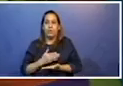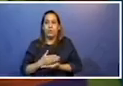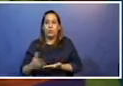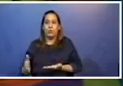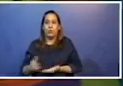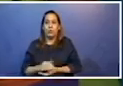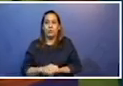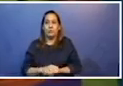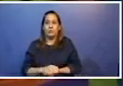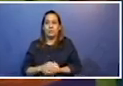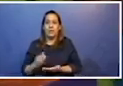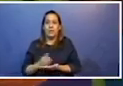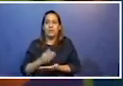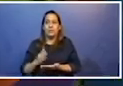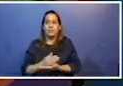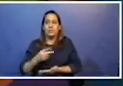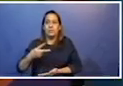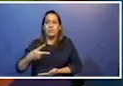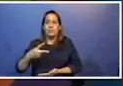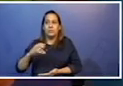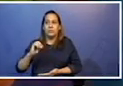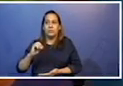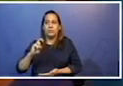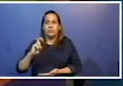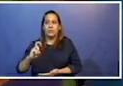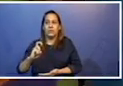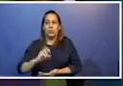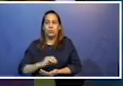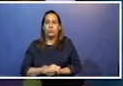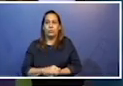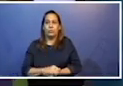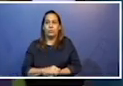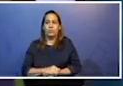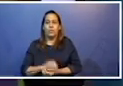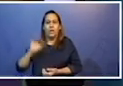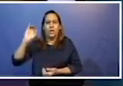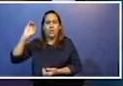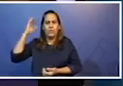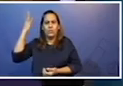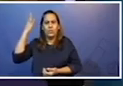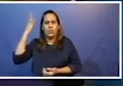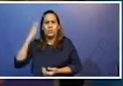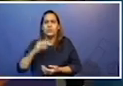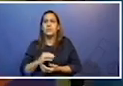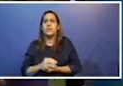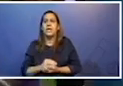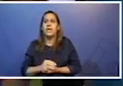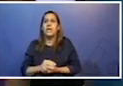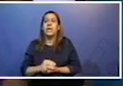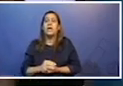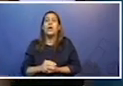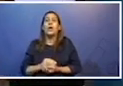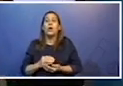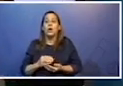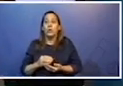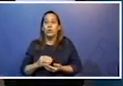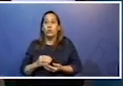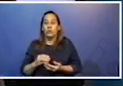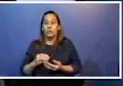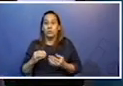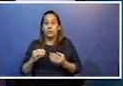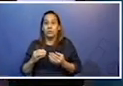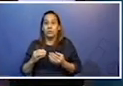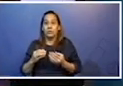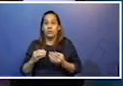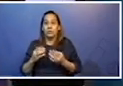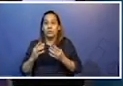Continuando. Página 205. Invenções e descobertas. Olha só que interessante